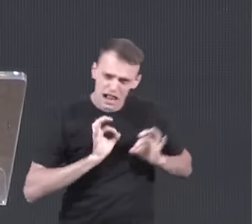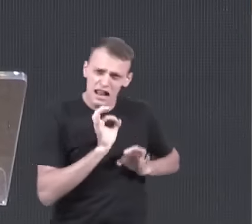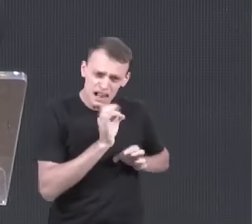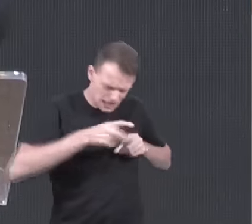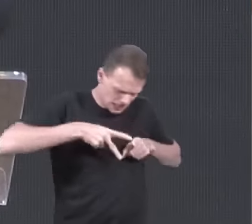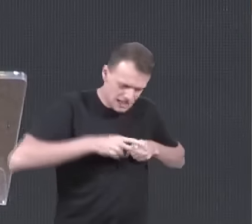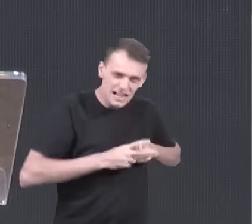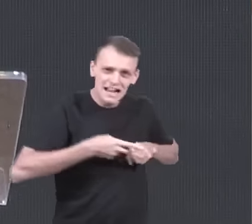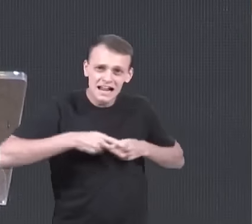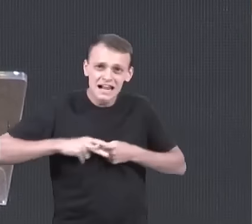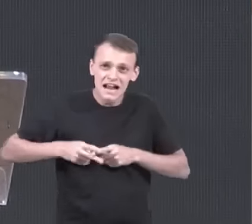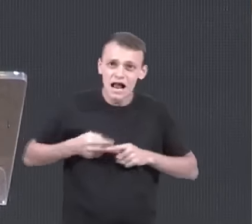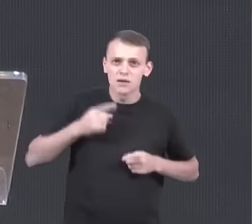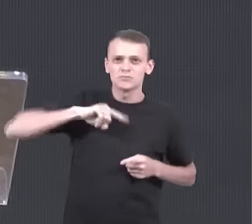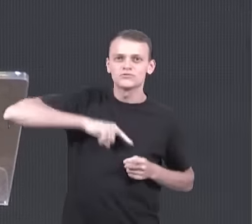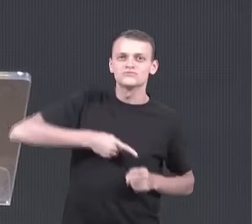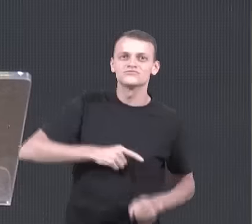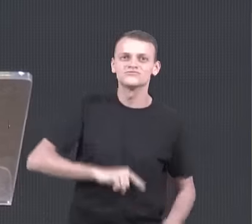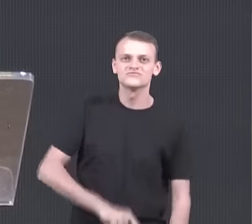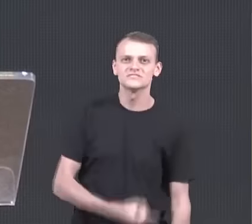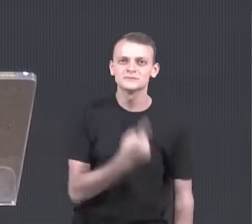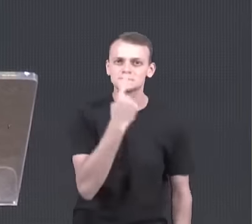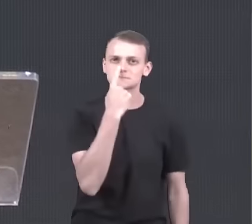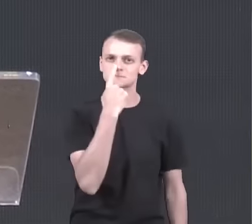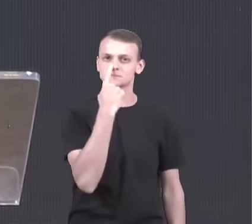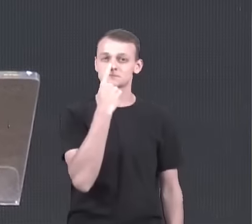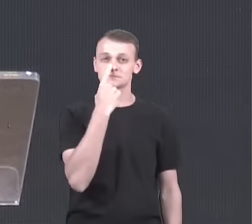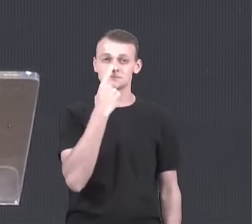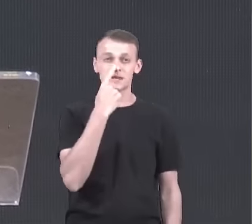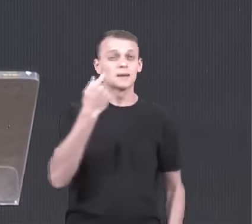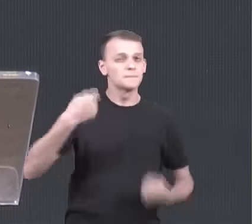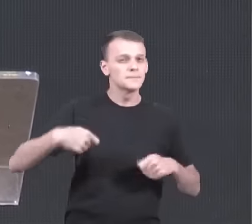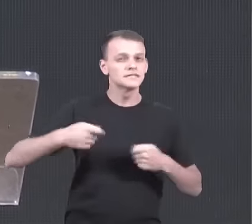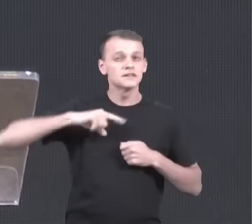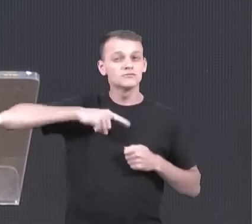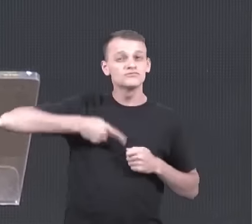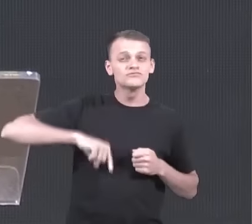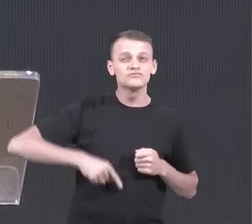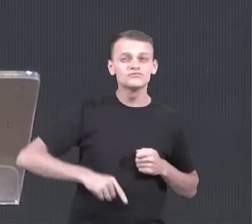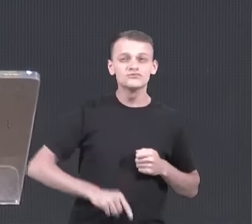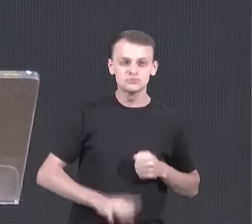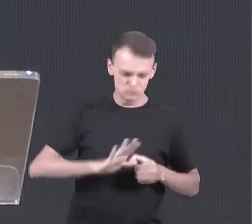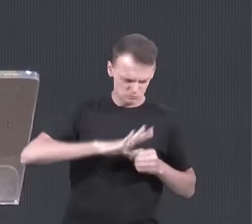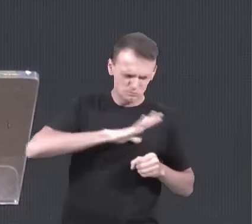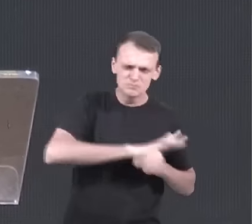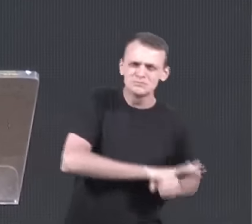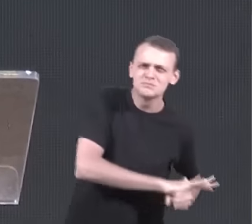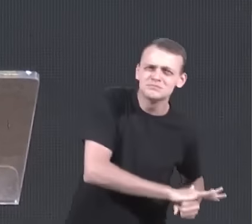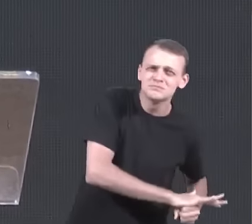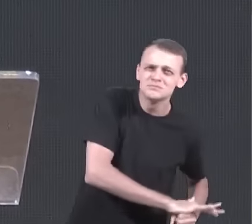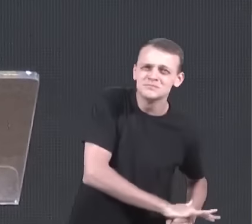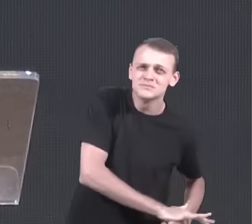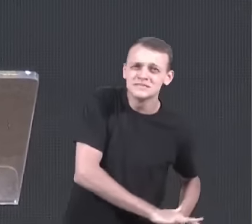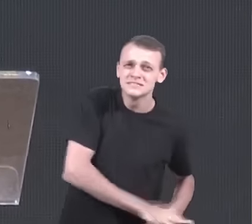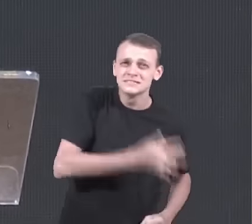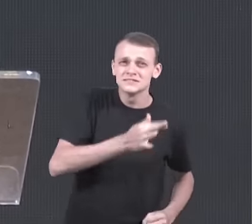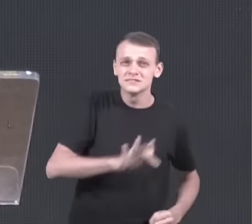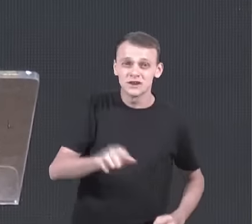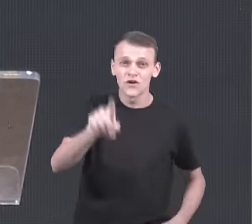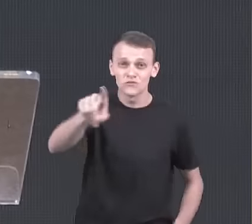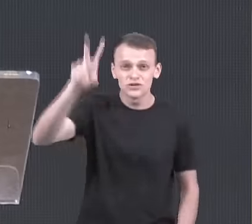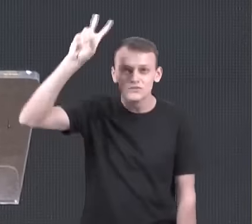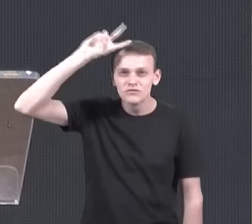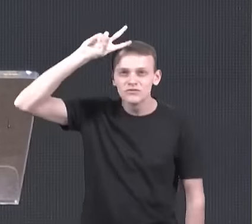para coincidir com a profundidade. Quanto mais fundo, mais pressão. Quanto maior o seu